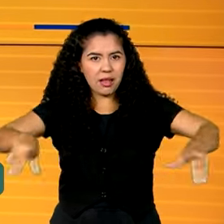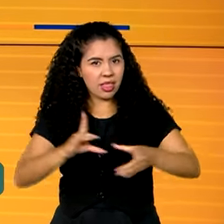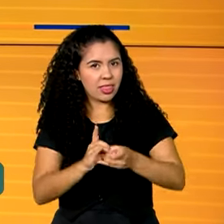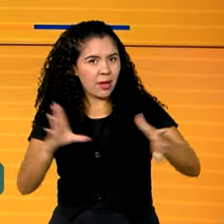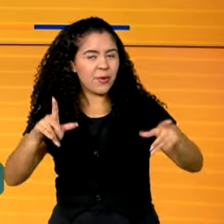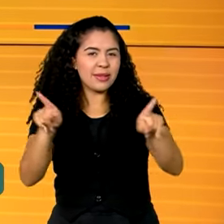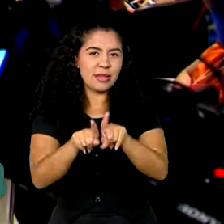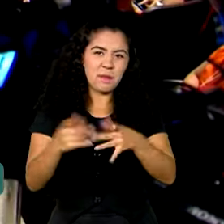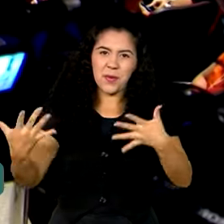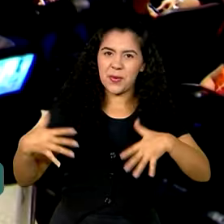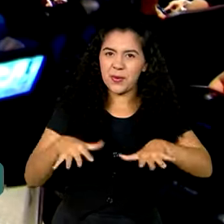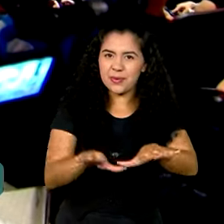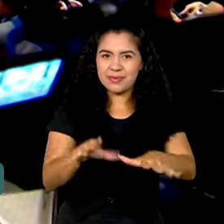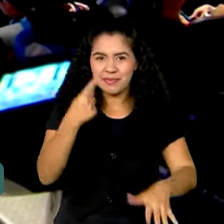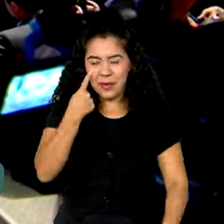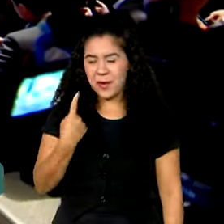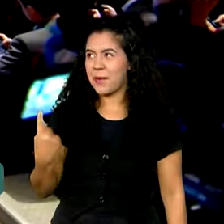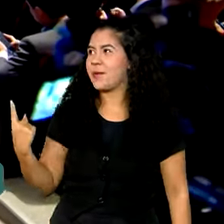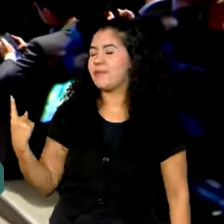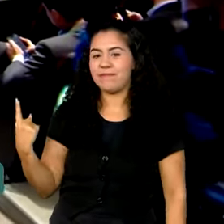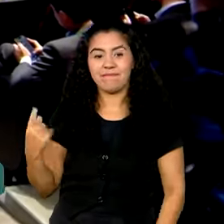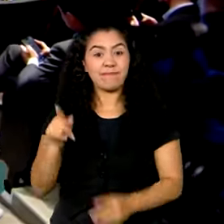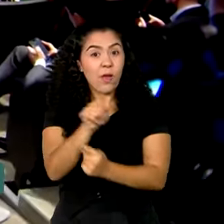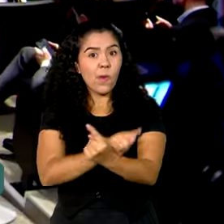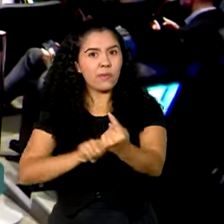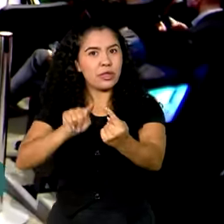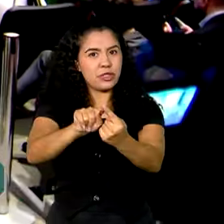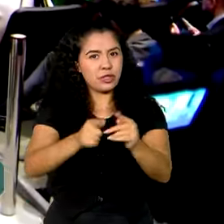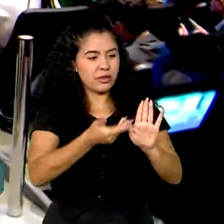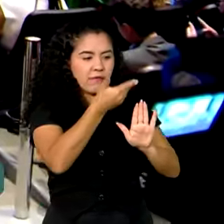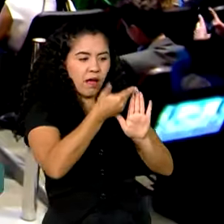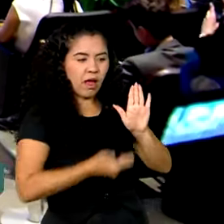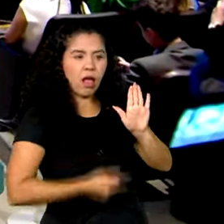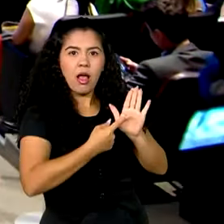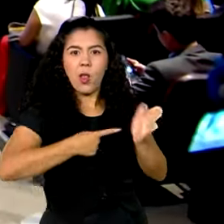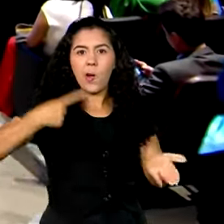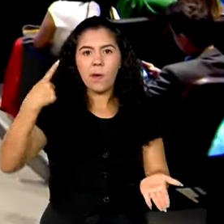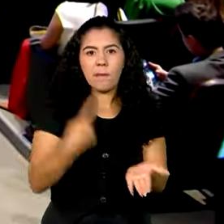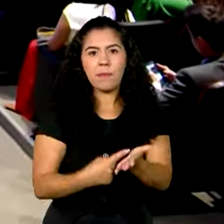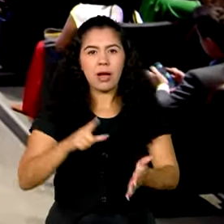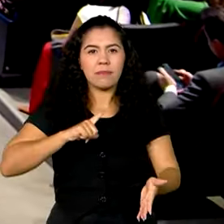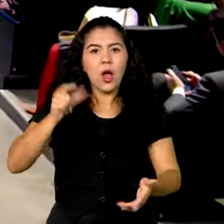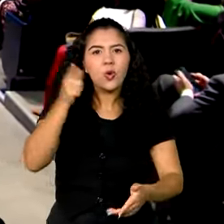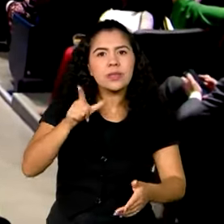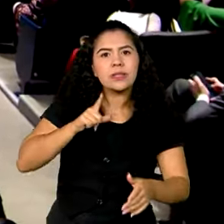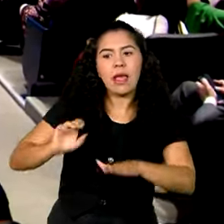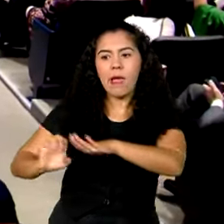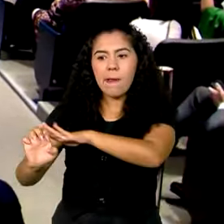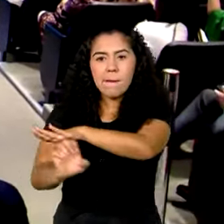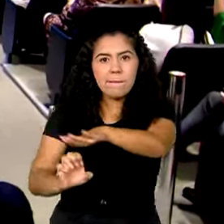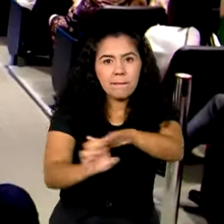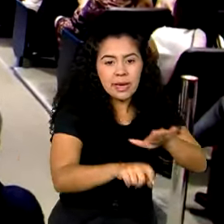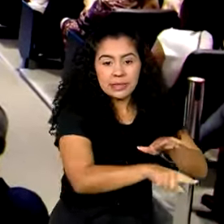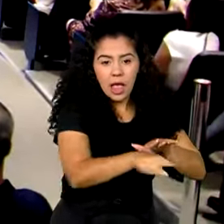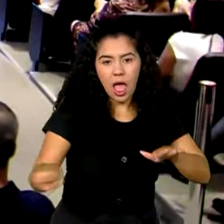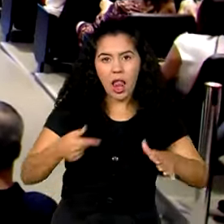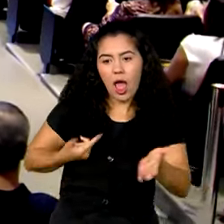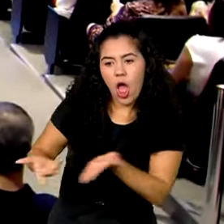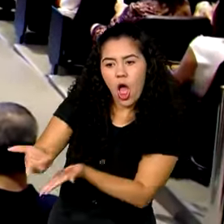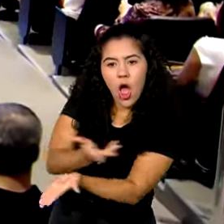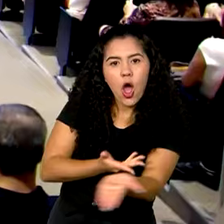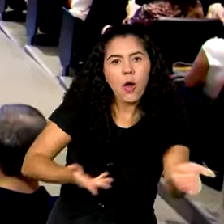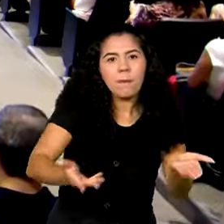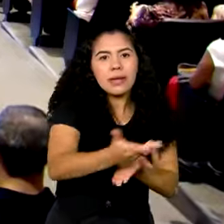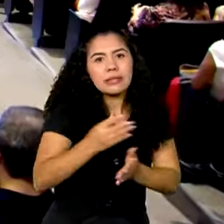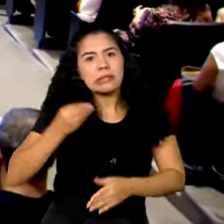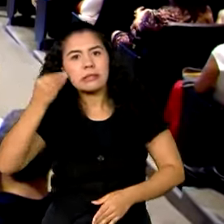inclusivos. O objetivo do pacto é promover o compartilhamento de estratégias e políticas públicas relacionadas à